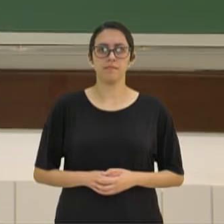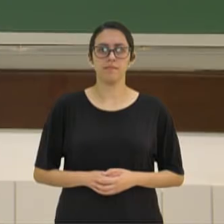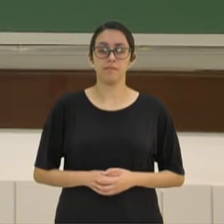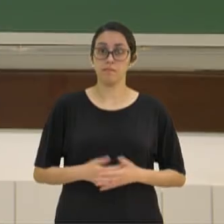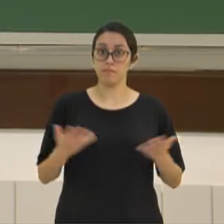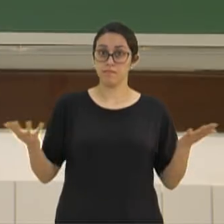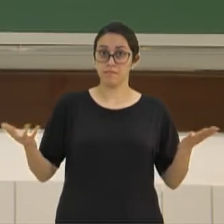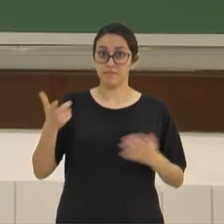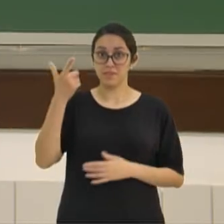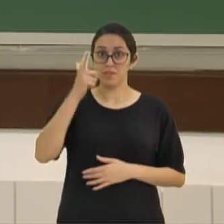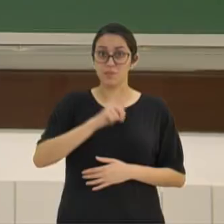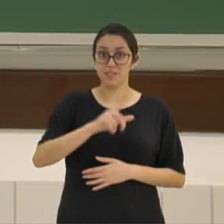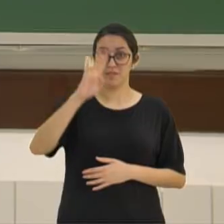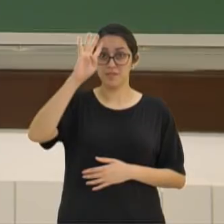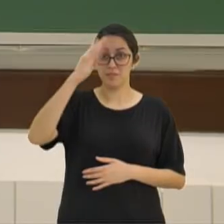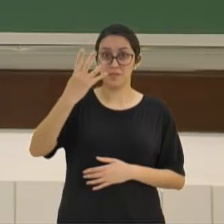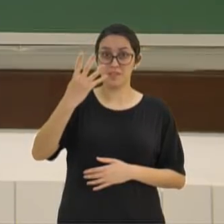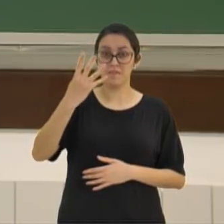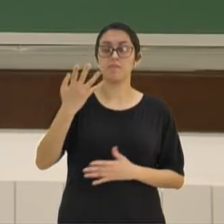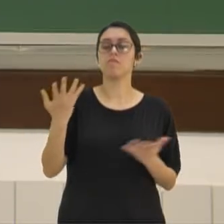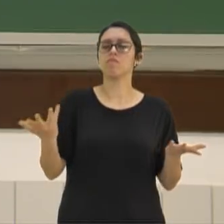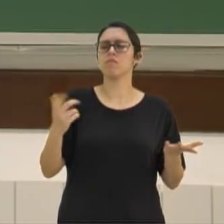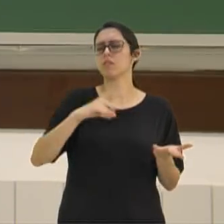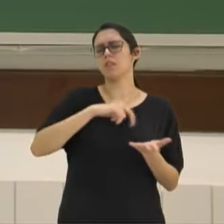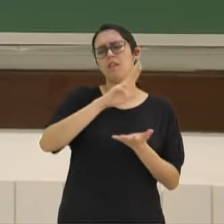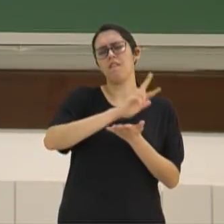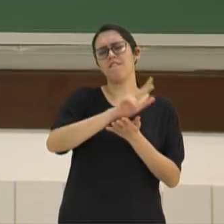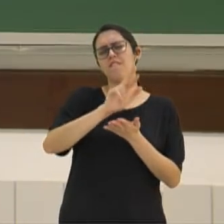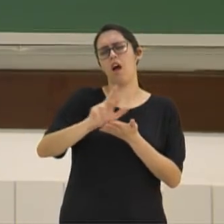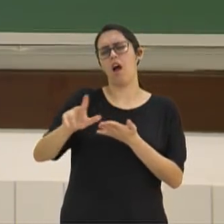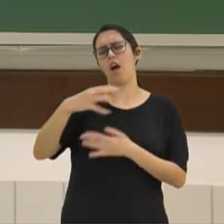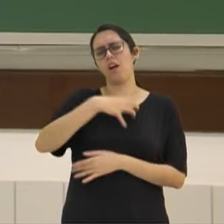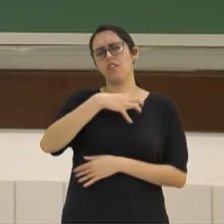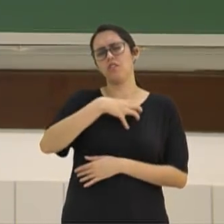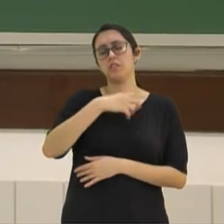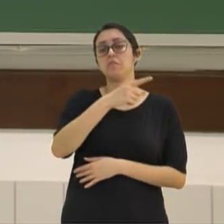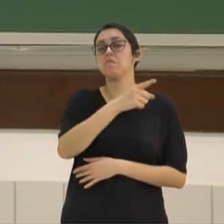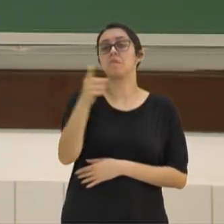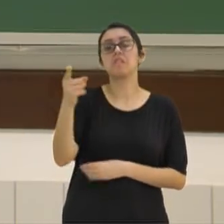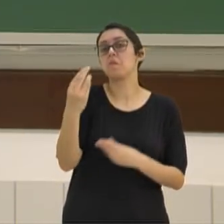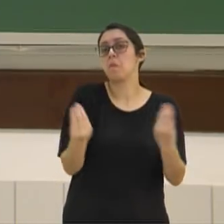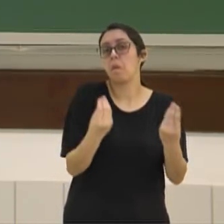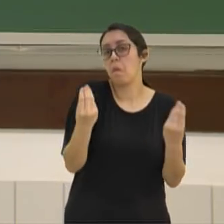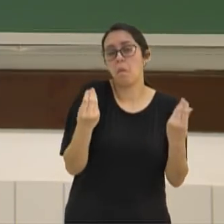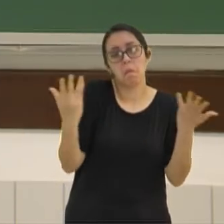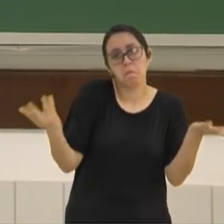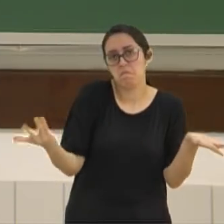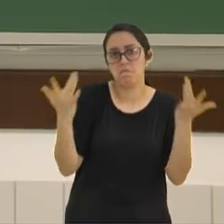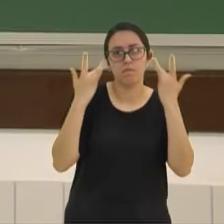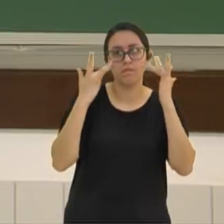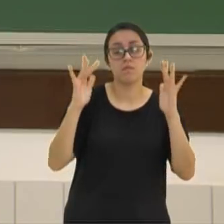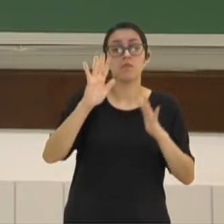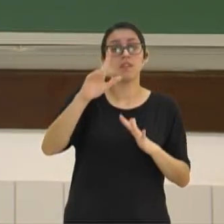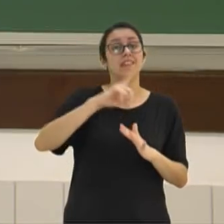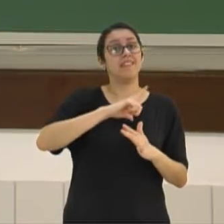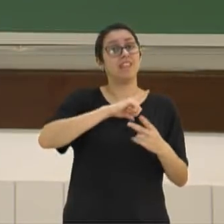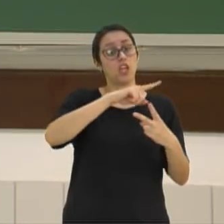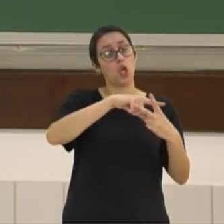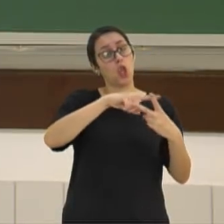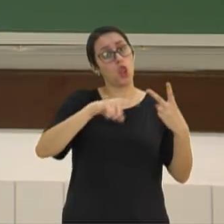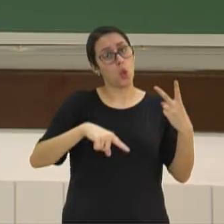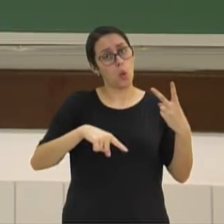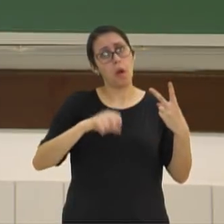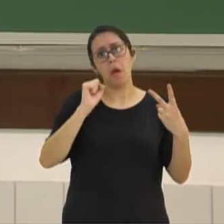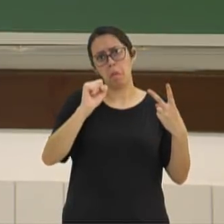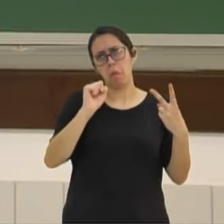aí, conseguiram resolver? Tem várias formas de resolver, eu não sei qual você utilizou. Eu vou explicar de duas maneiras diferentes. Pode ser que